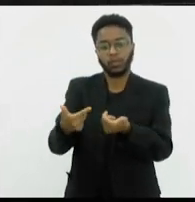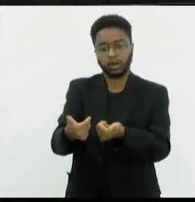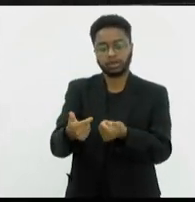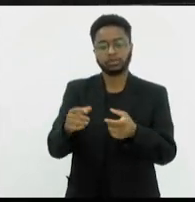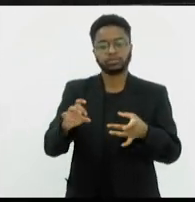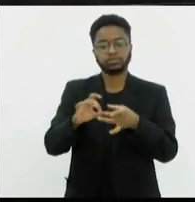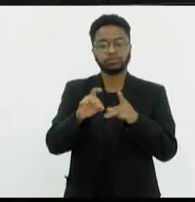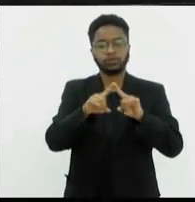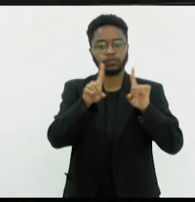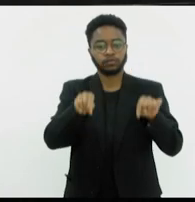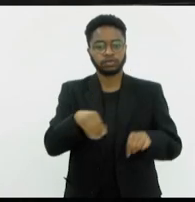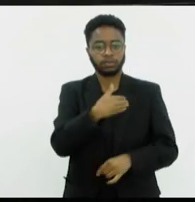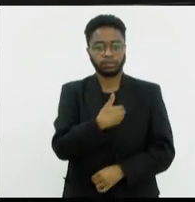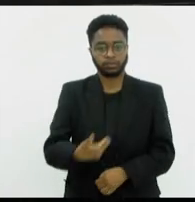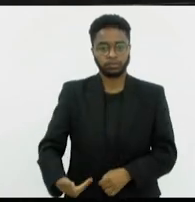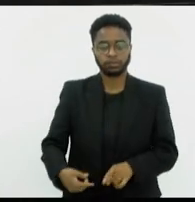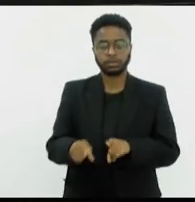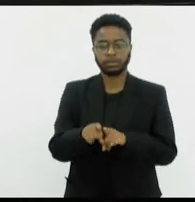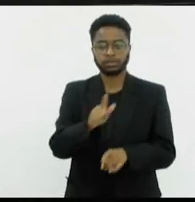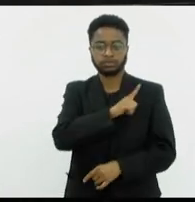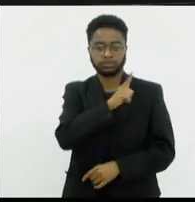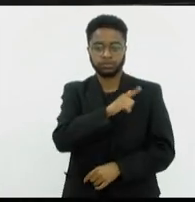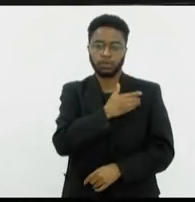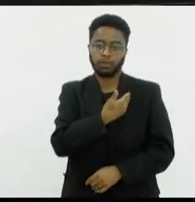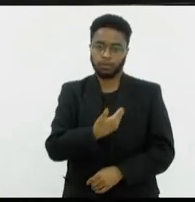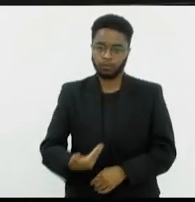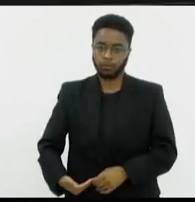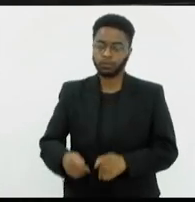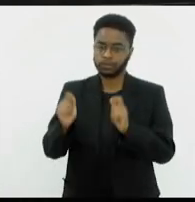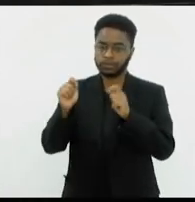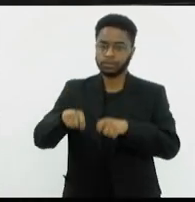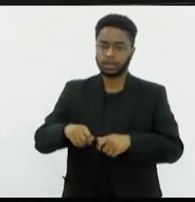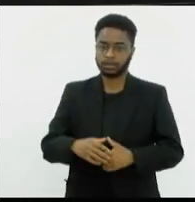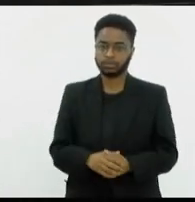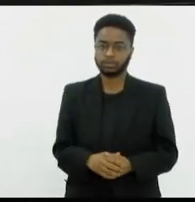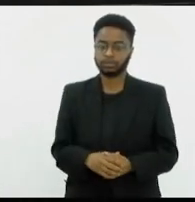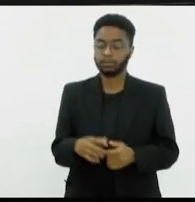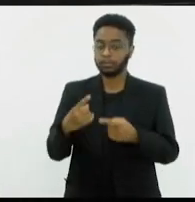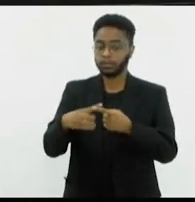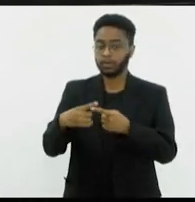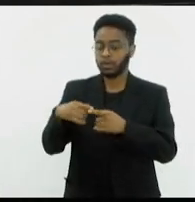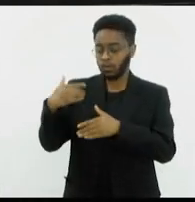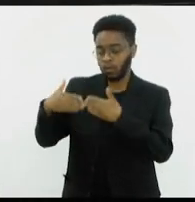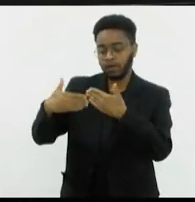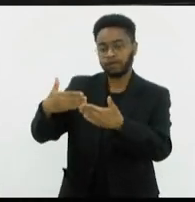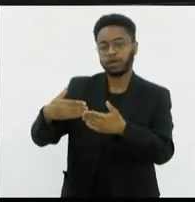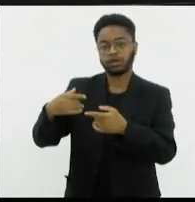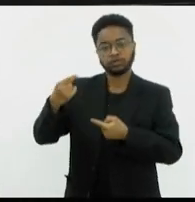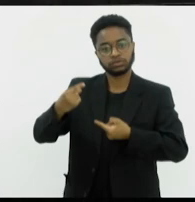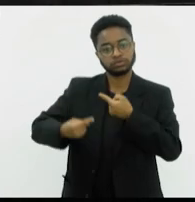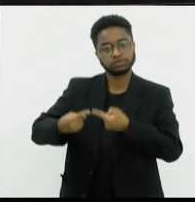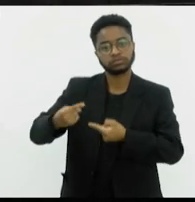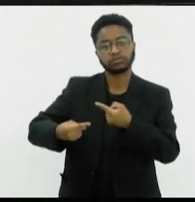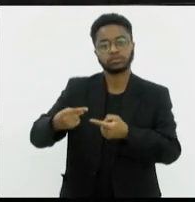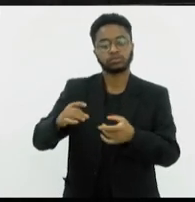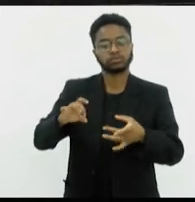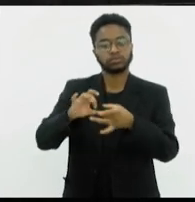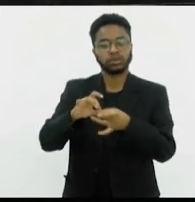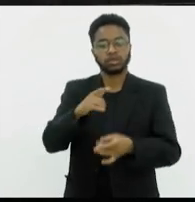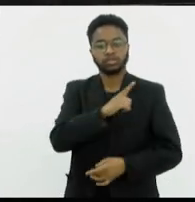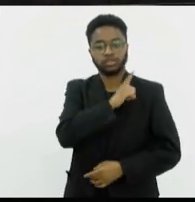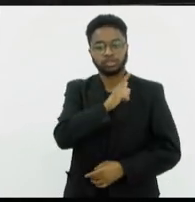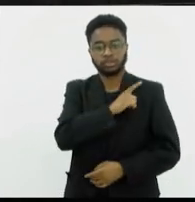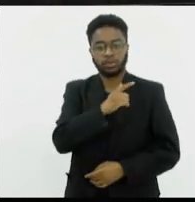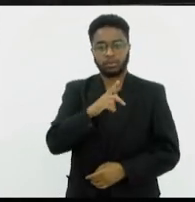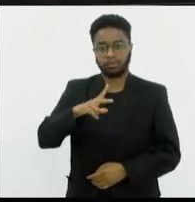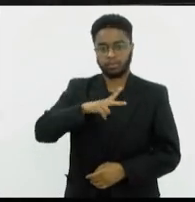servidor público, com a gestão pública. Esse avanço nessa discussão da gestão privada